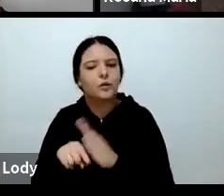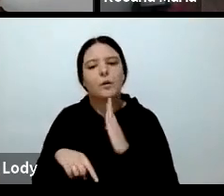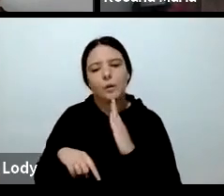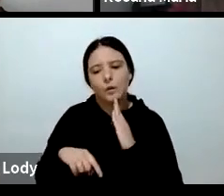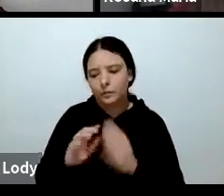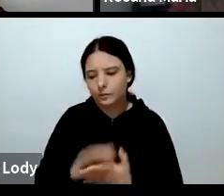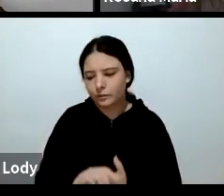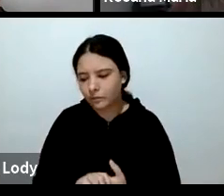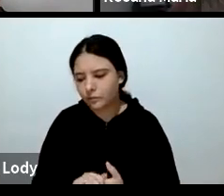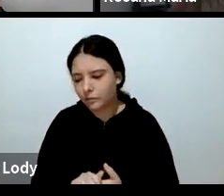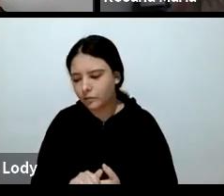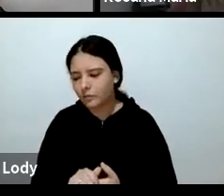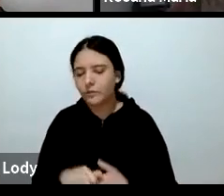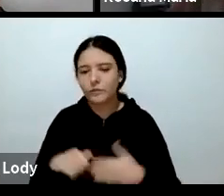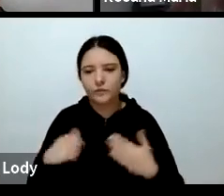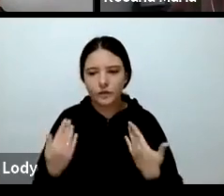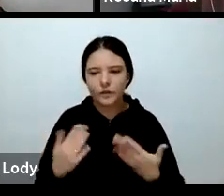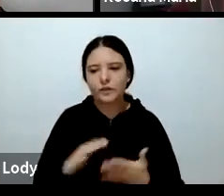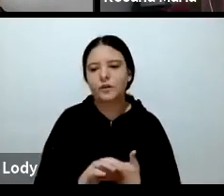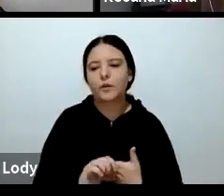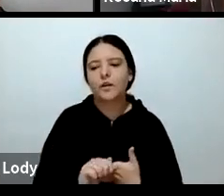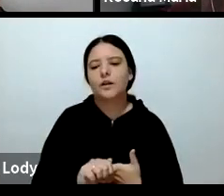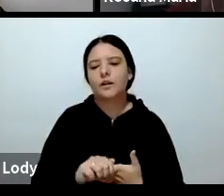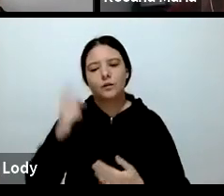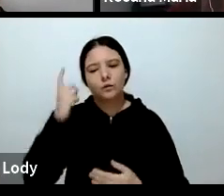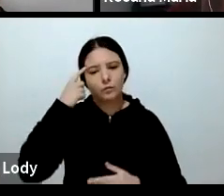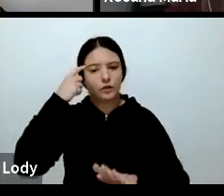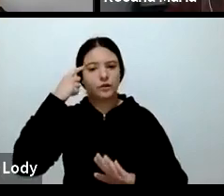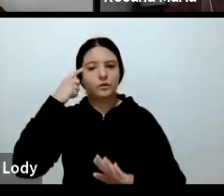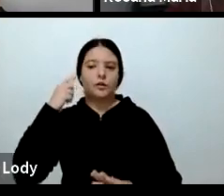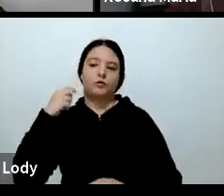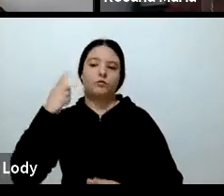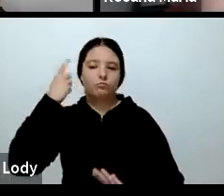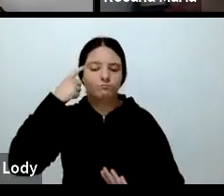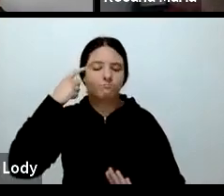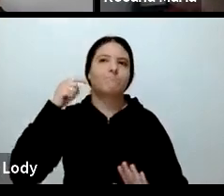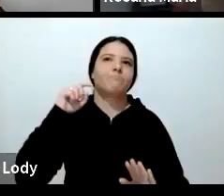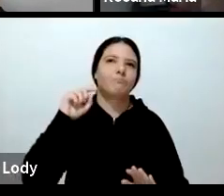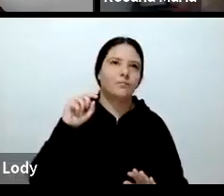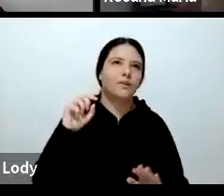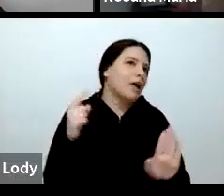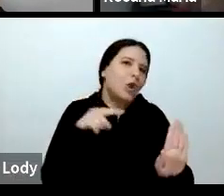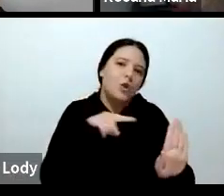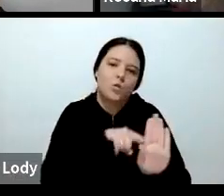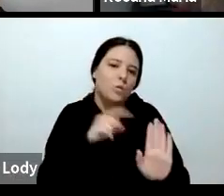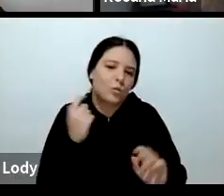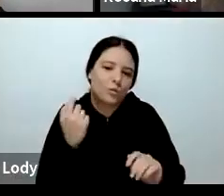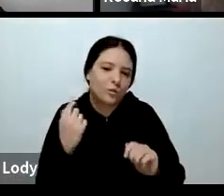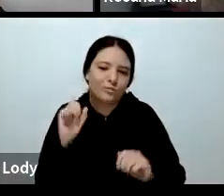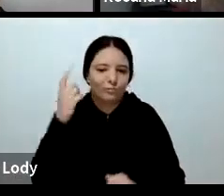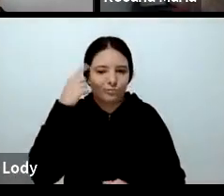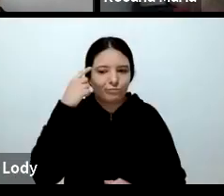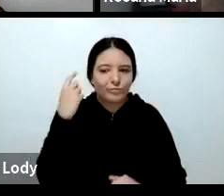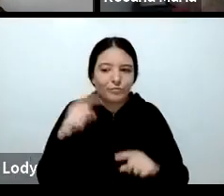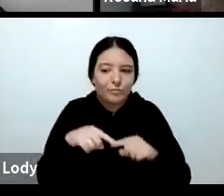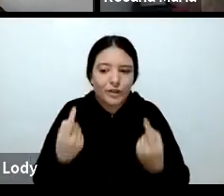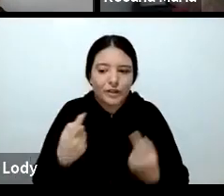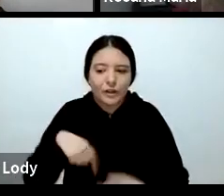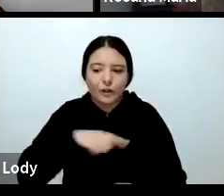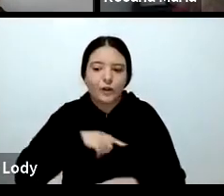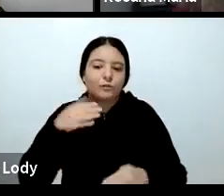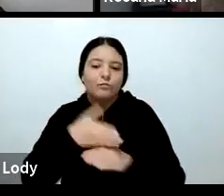Então é uma disputa ideológica, inevitavelmente, né? Mas é nesse campo que a gente se insere,